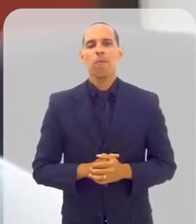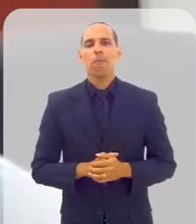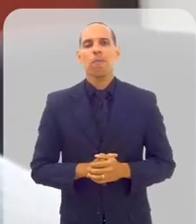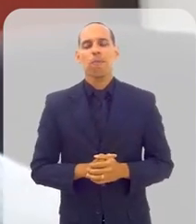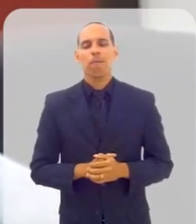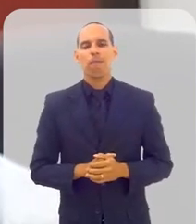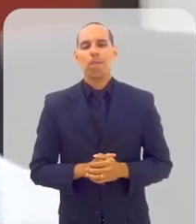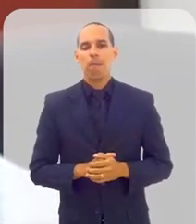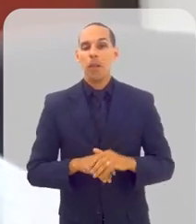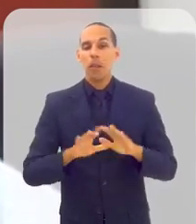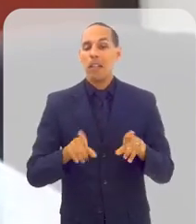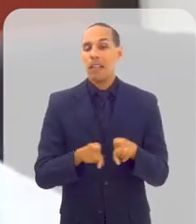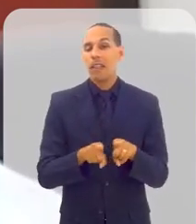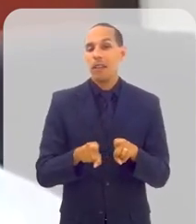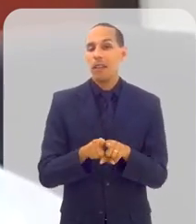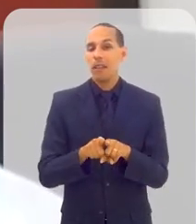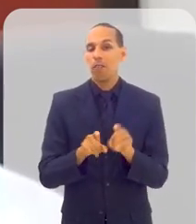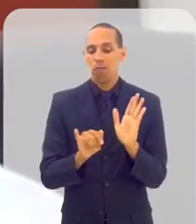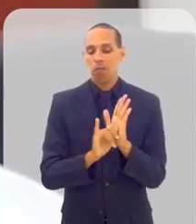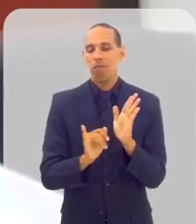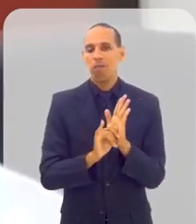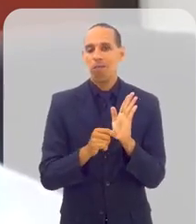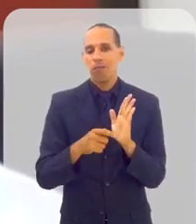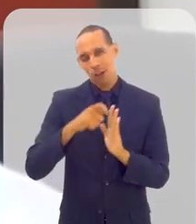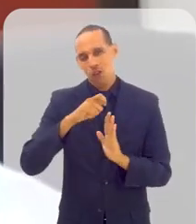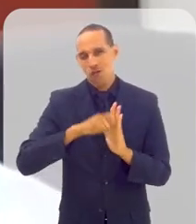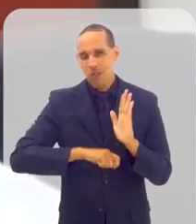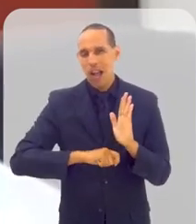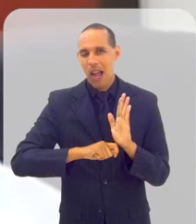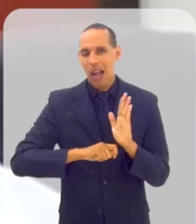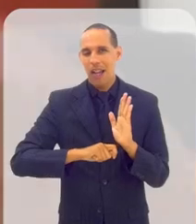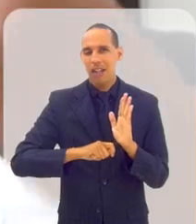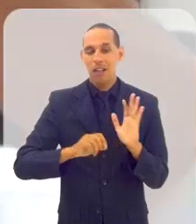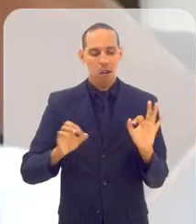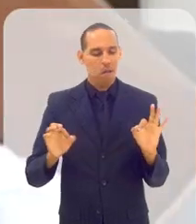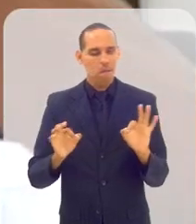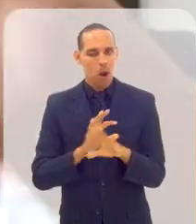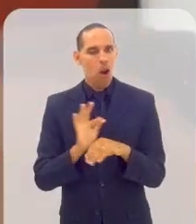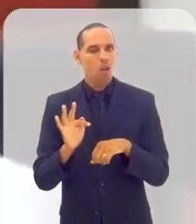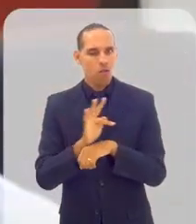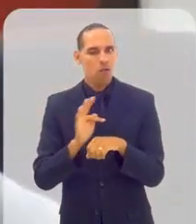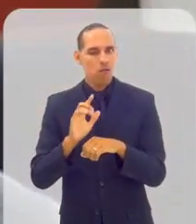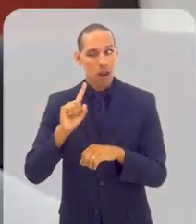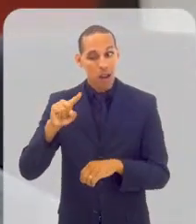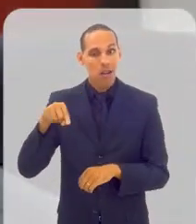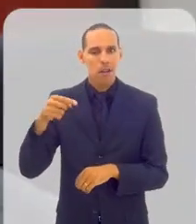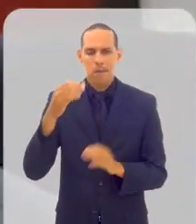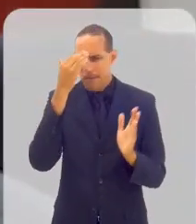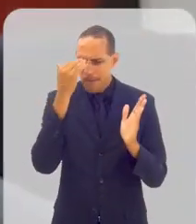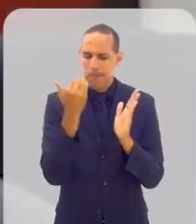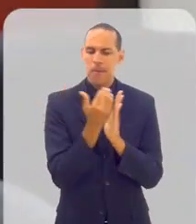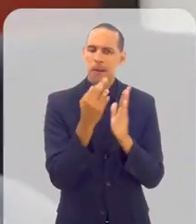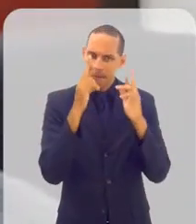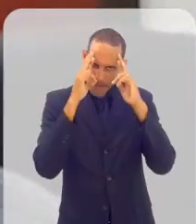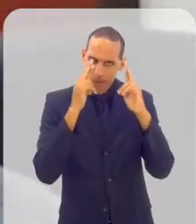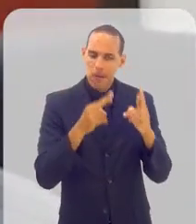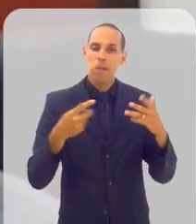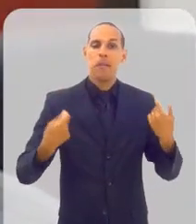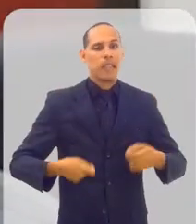E que possa esses contratos, depois de formulados, sejam respeitados,